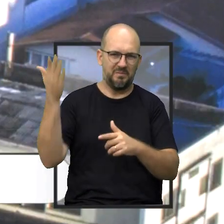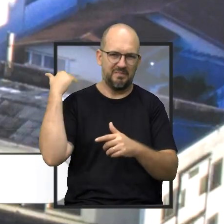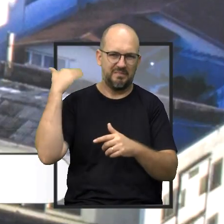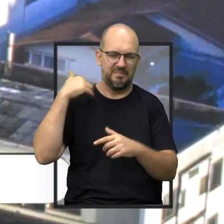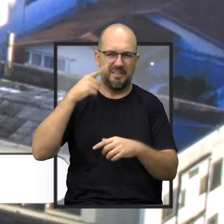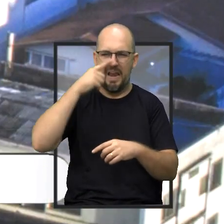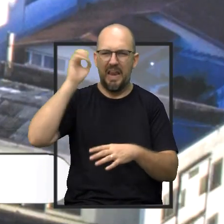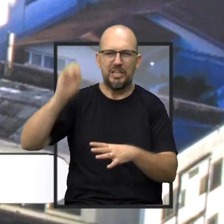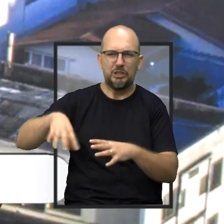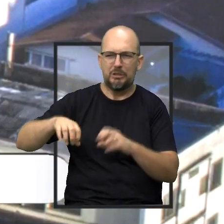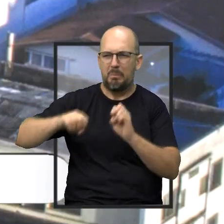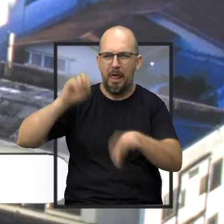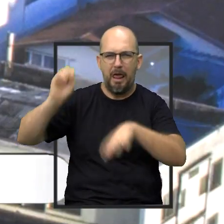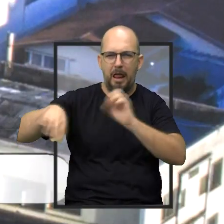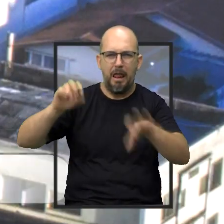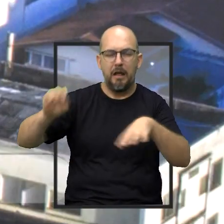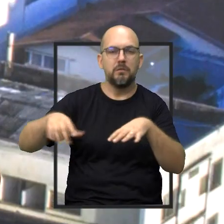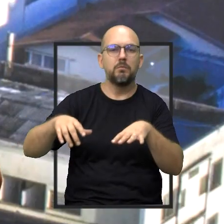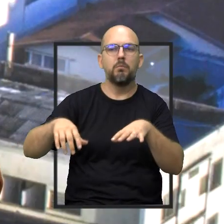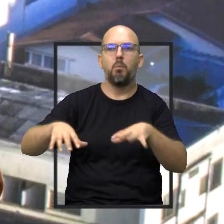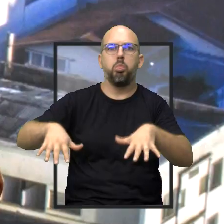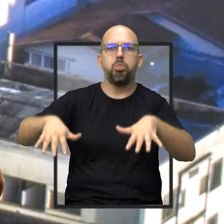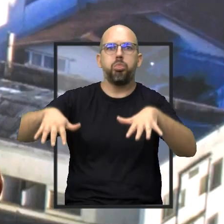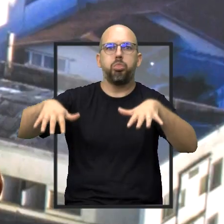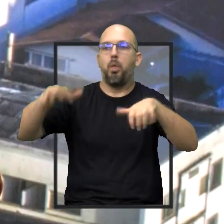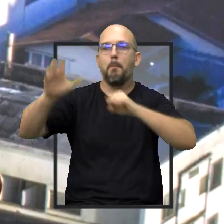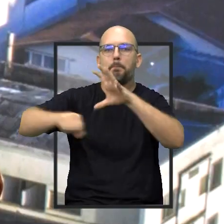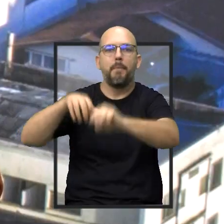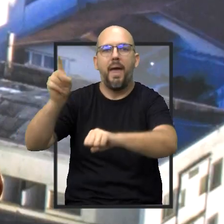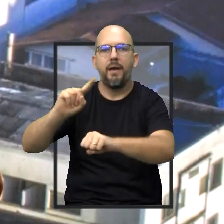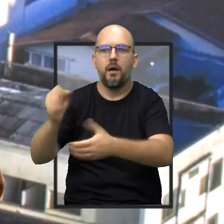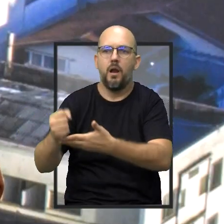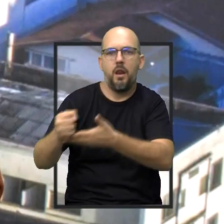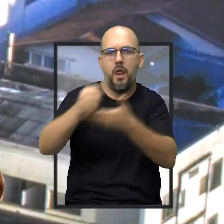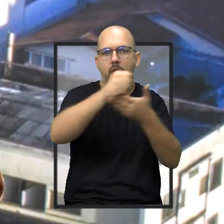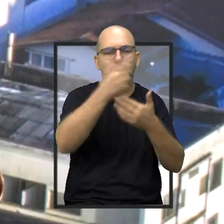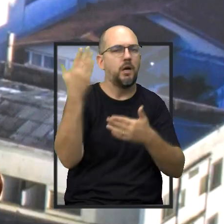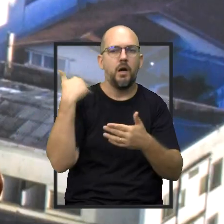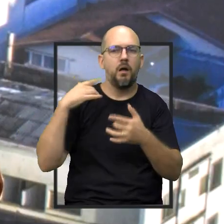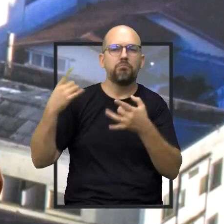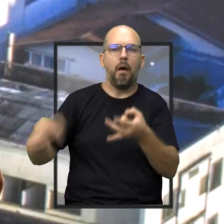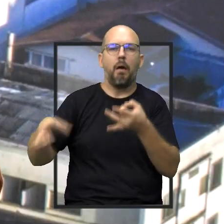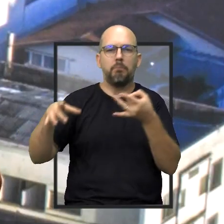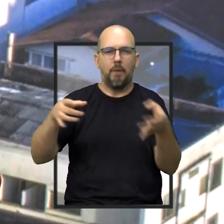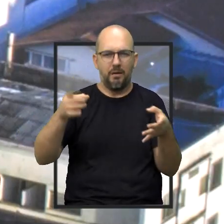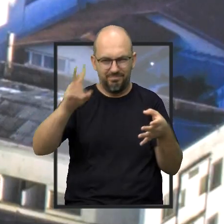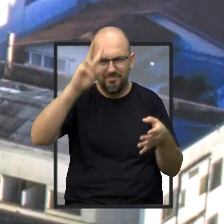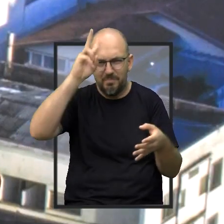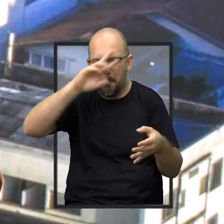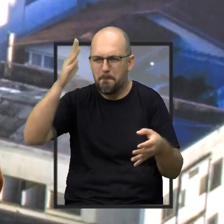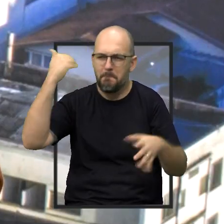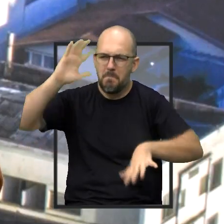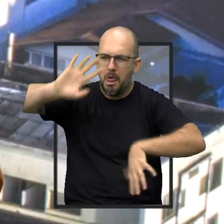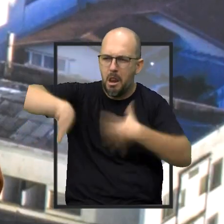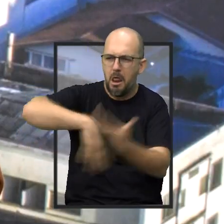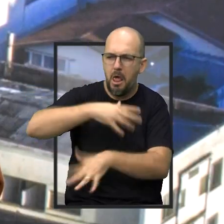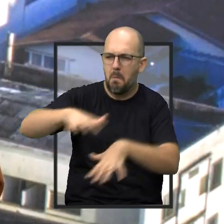por aquele absurdo da coleta que não estava acontecendo como deveria, todo o caos do